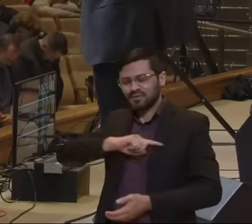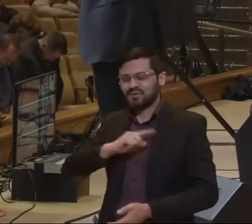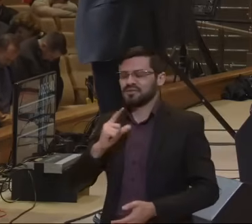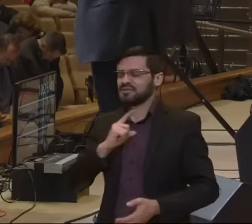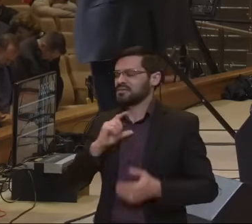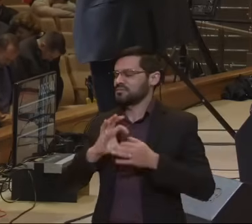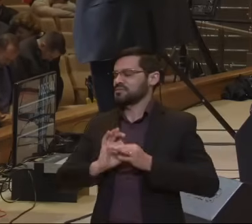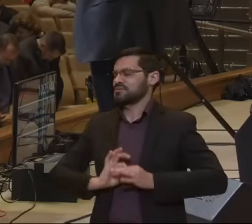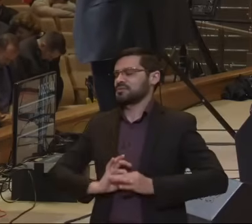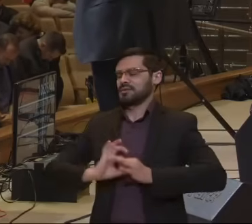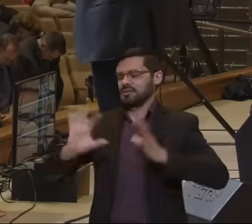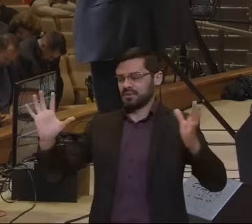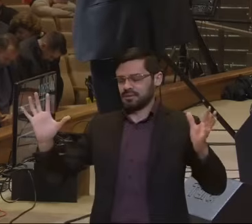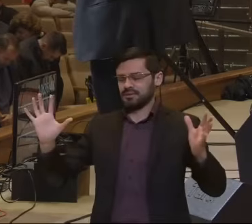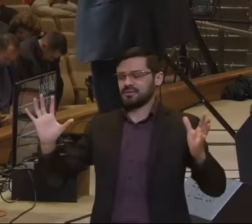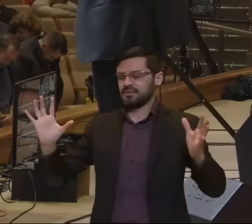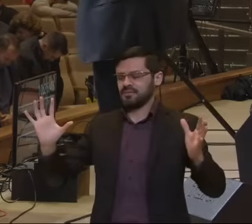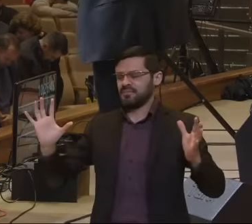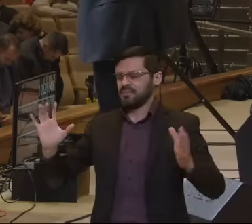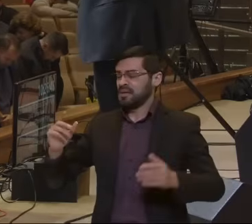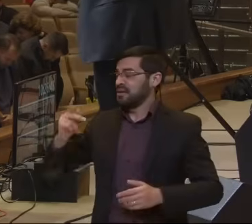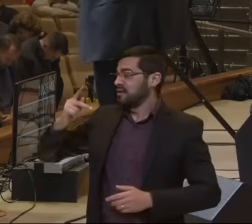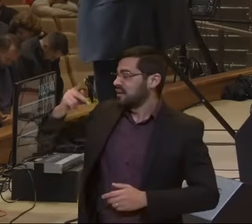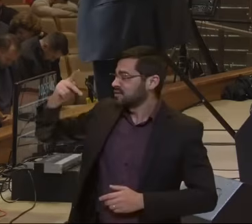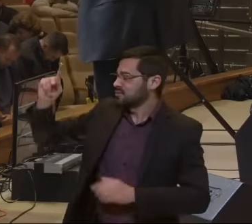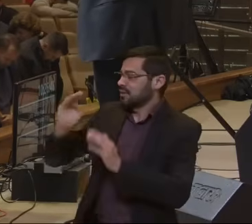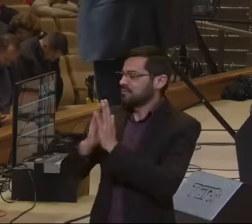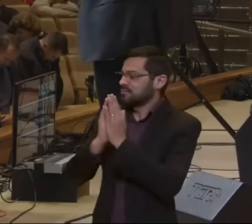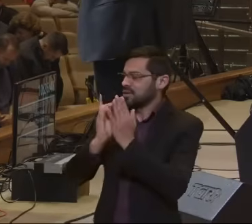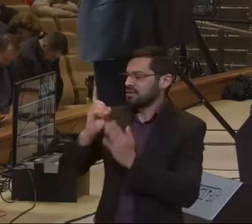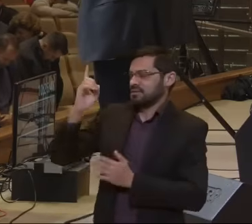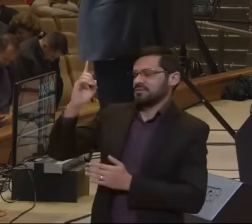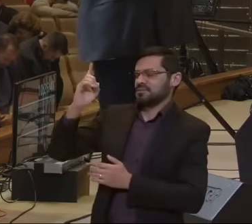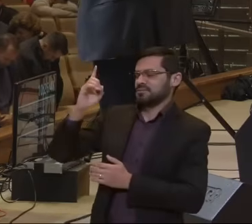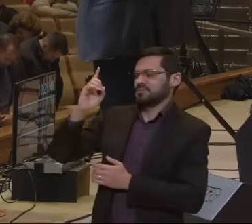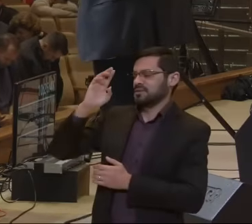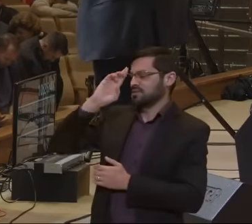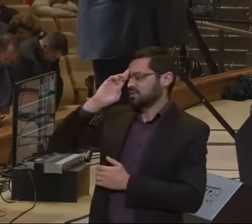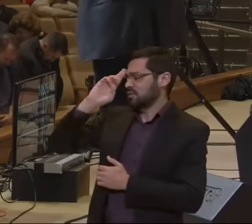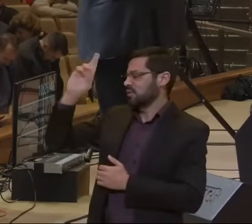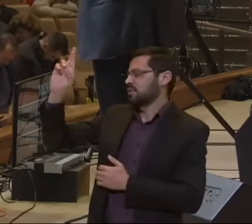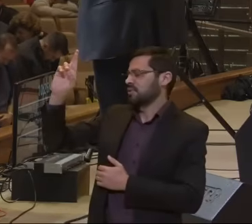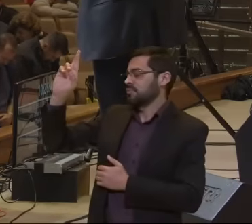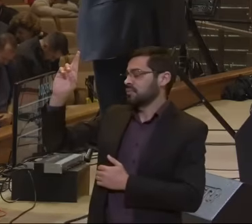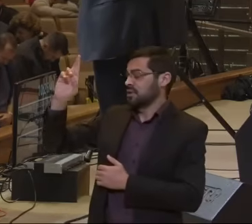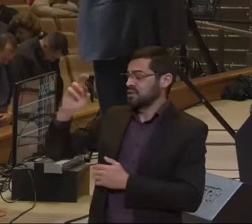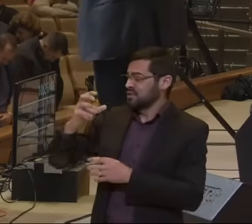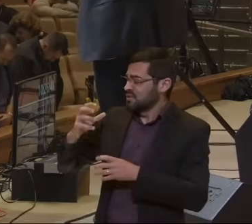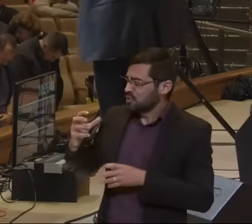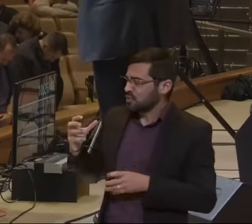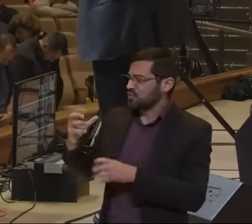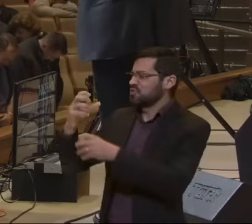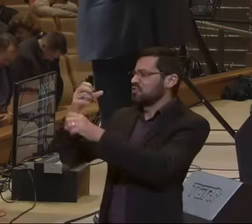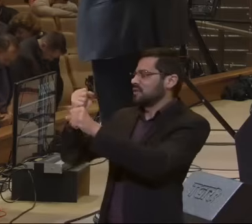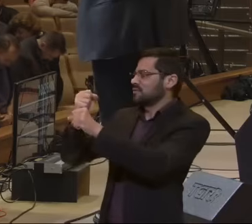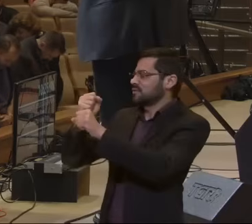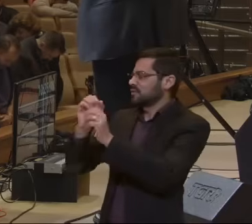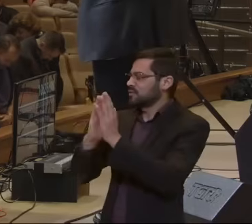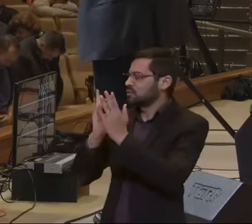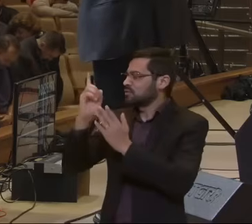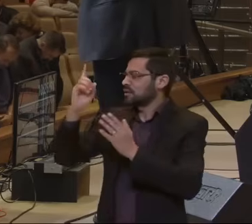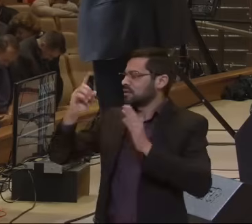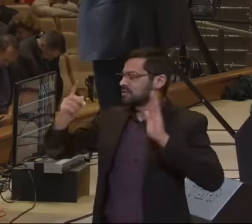verdadeiramente livres. A tua palavra, Senhor, e é confiados na tua palavra, nas